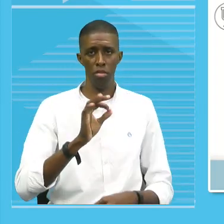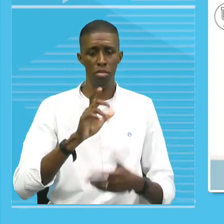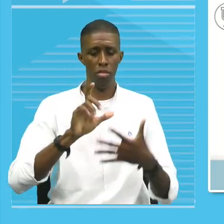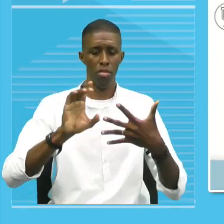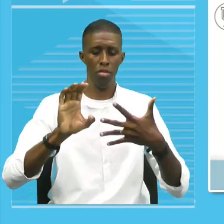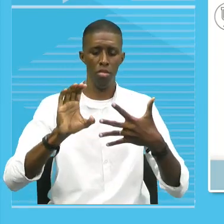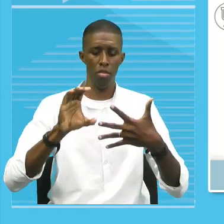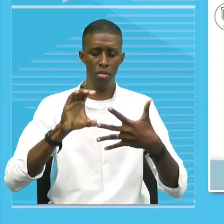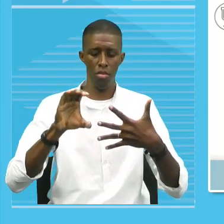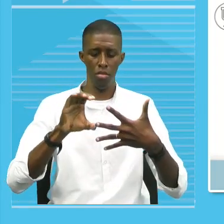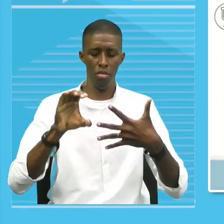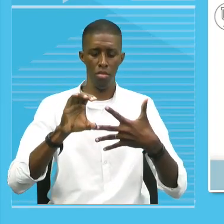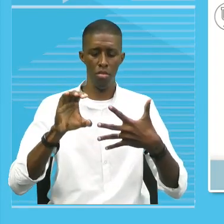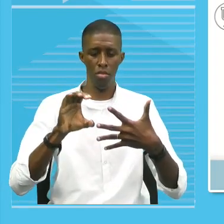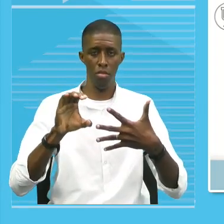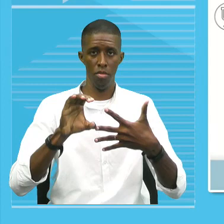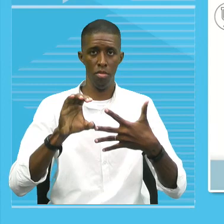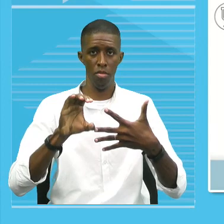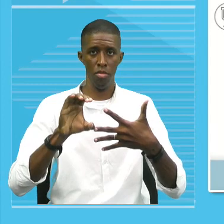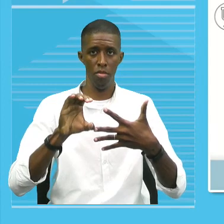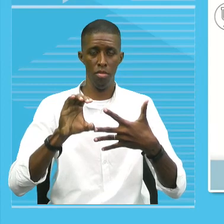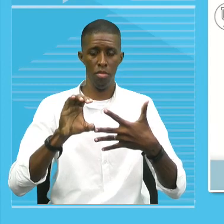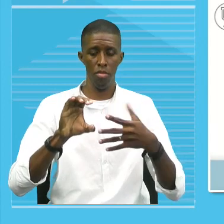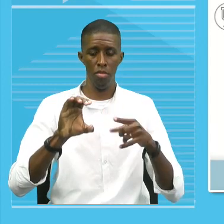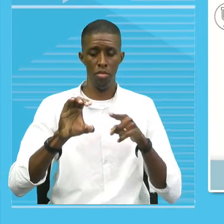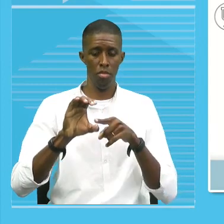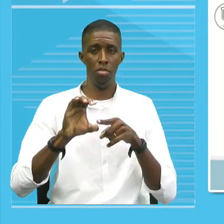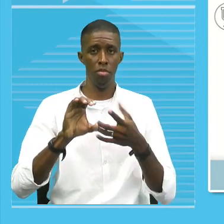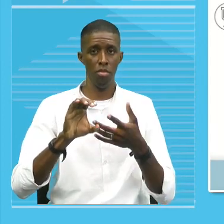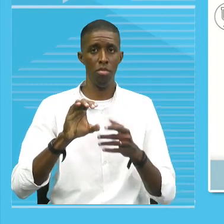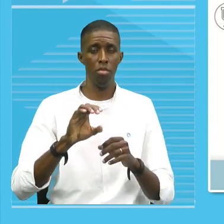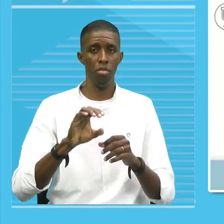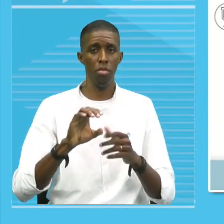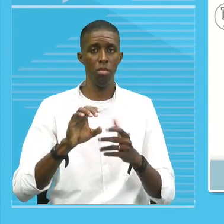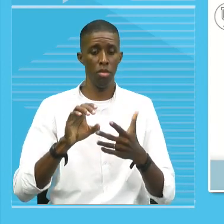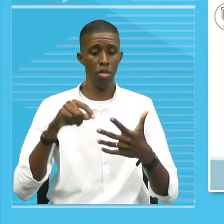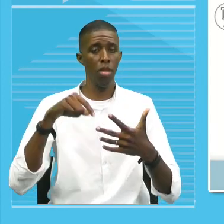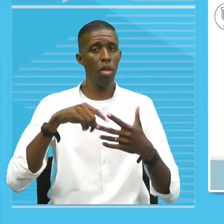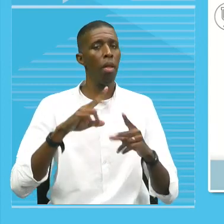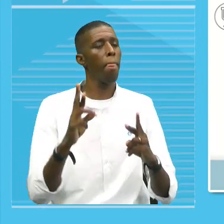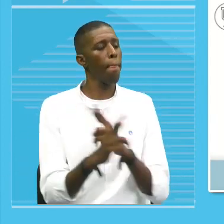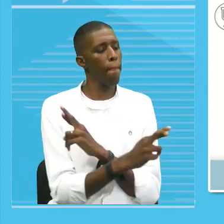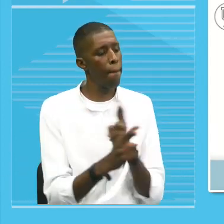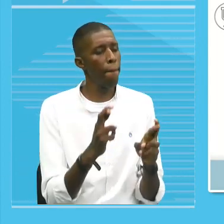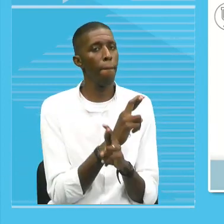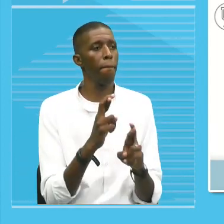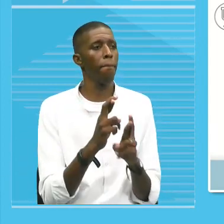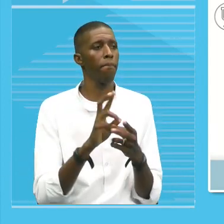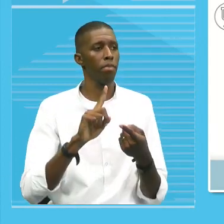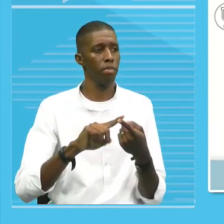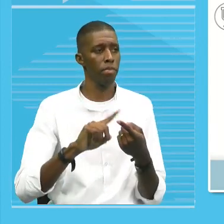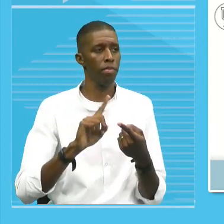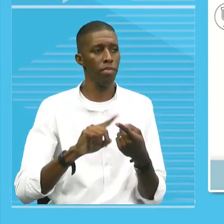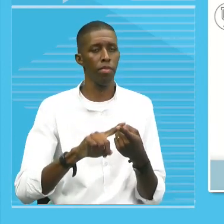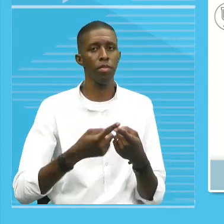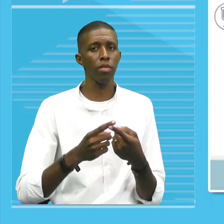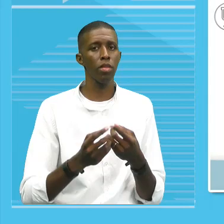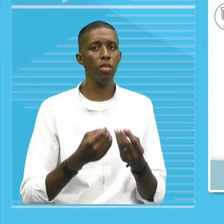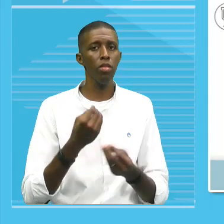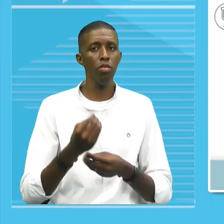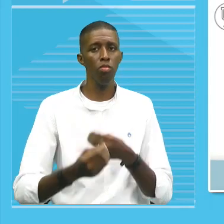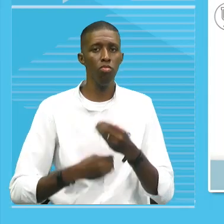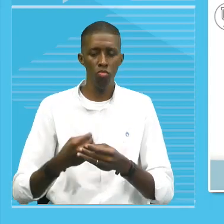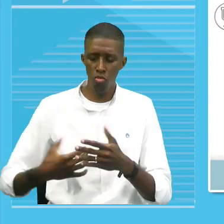se las ventacas econômicas de reciclagem se eu escolho a letra C então um texto ele